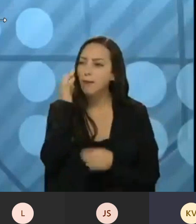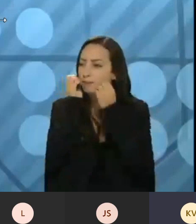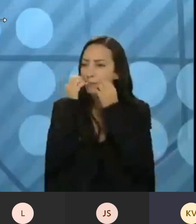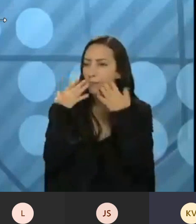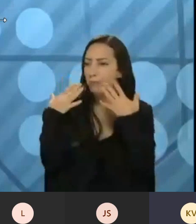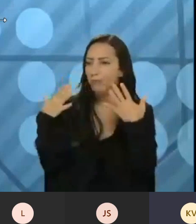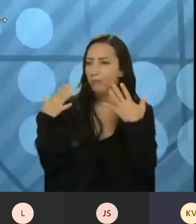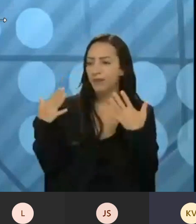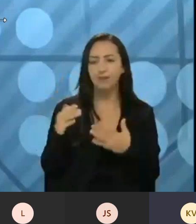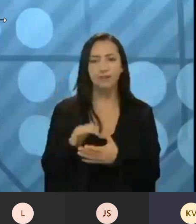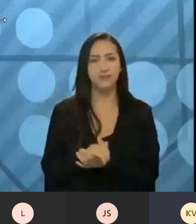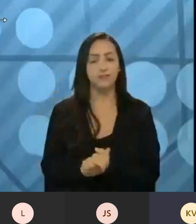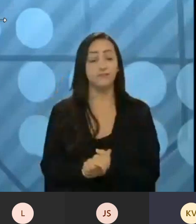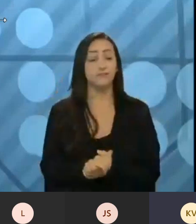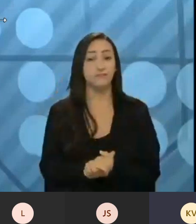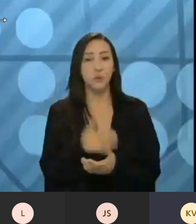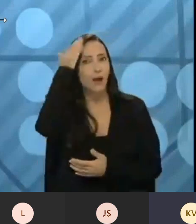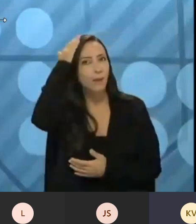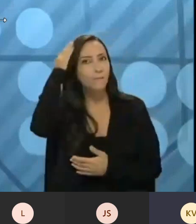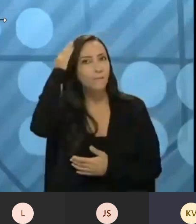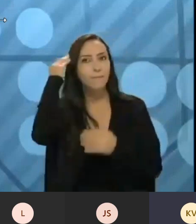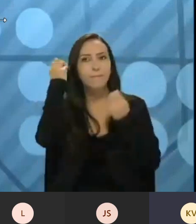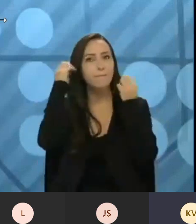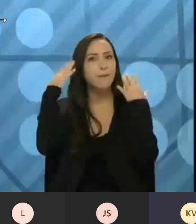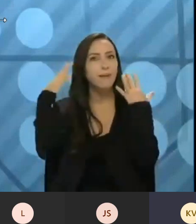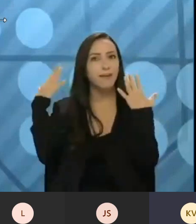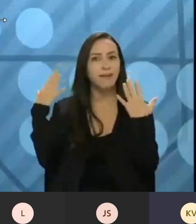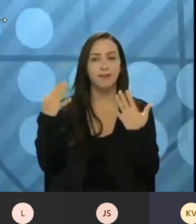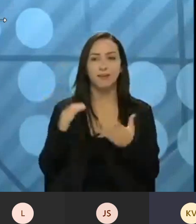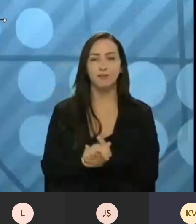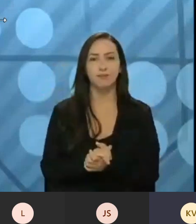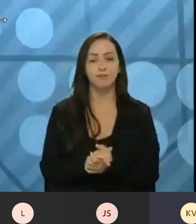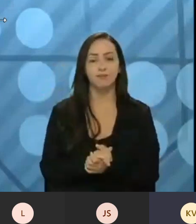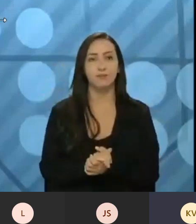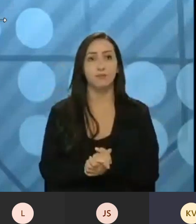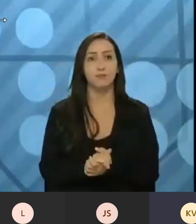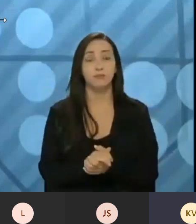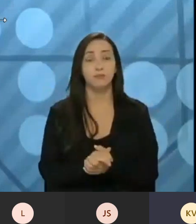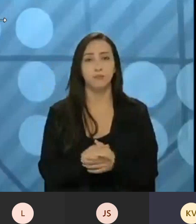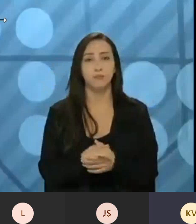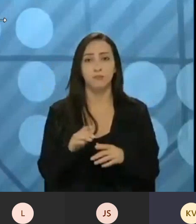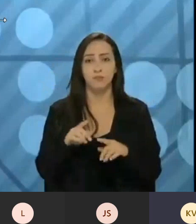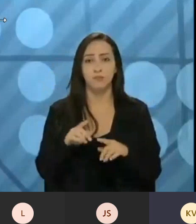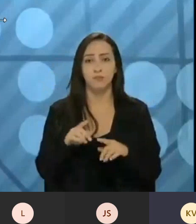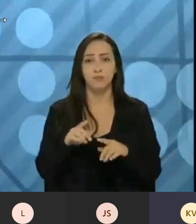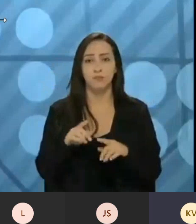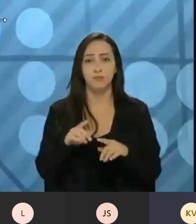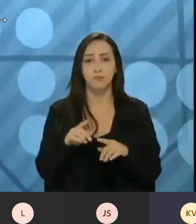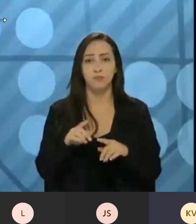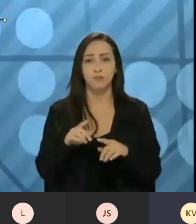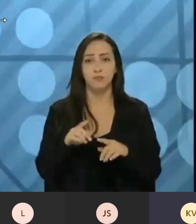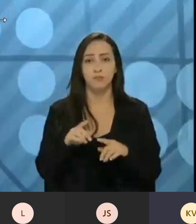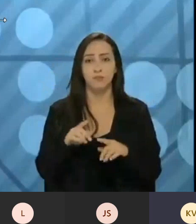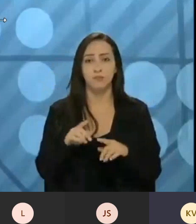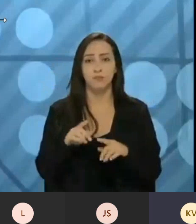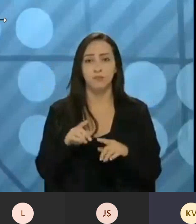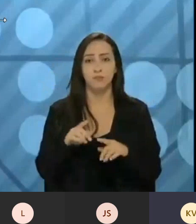que a pele é mais brilhante, enfim, o cabelo dela é mais brilhante. Agora, se você observa um cabelo quebradio, um